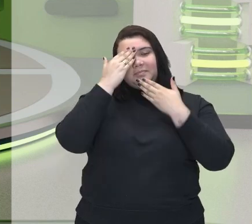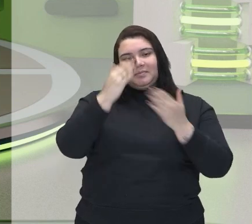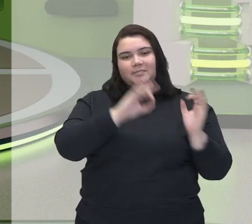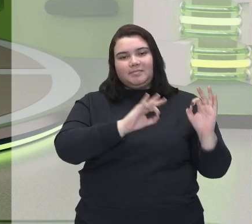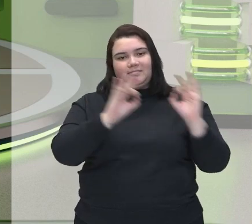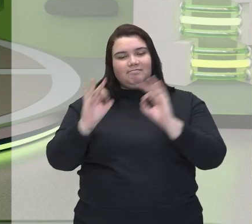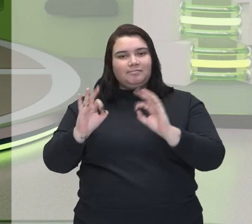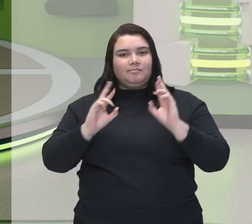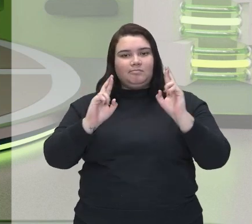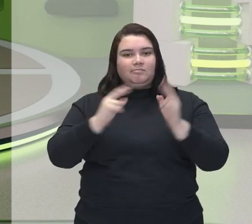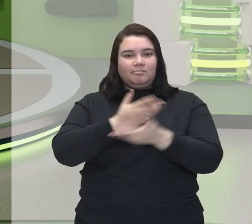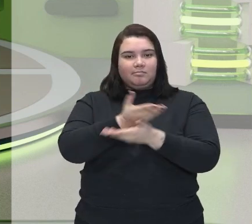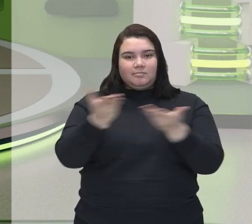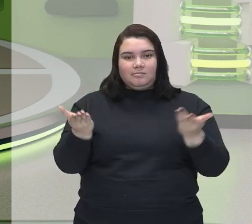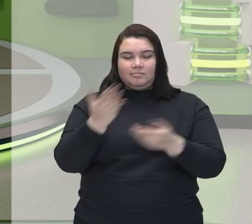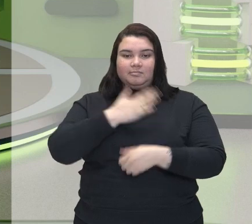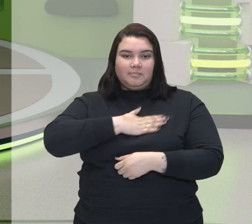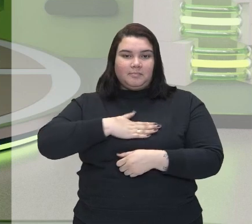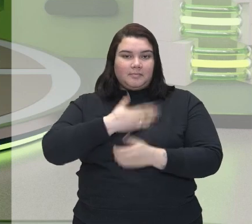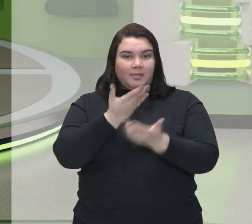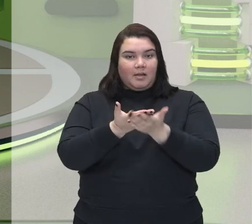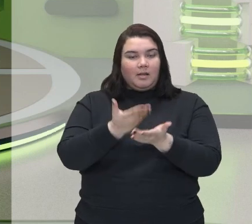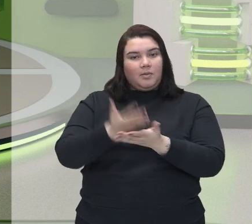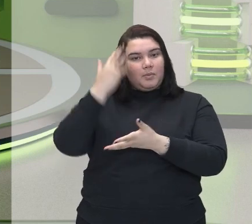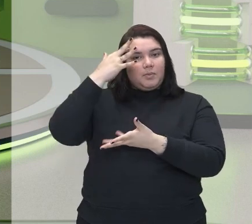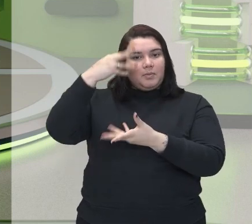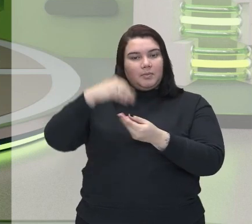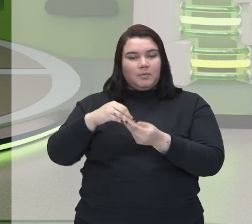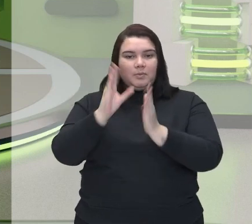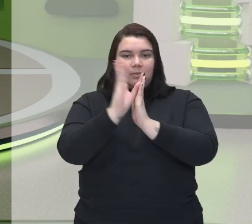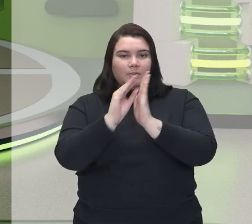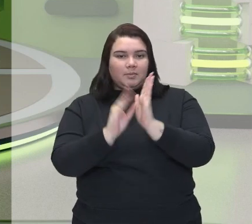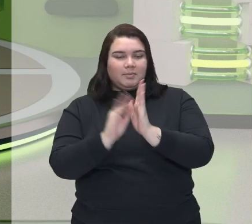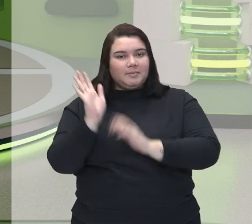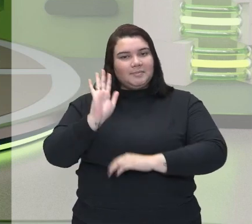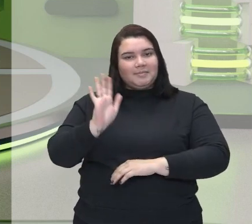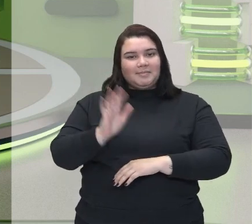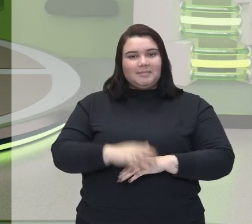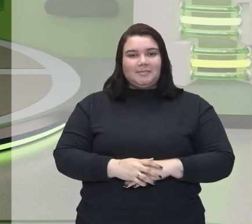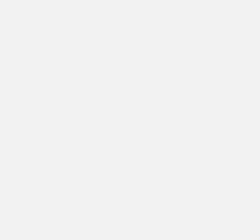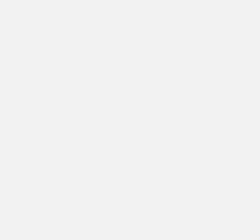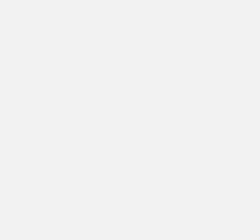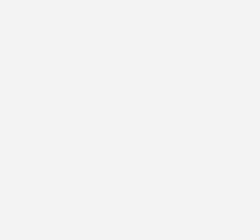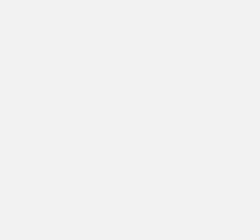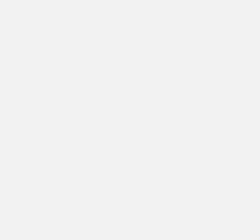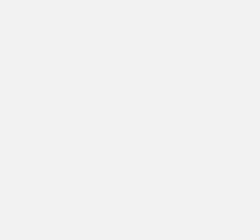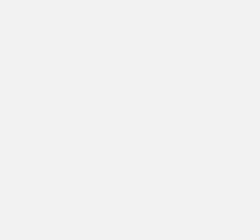atenção, espero que vocês tenham compreendido esse conteúdo e até a próxima aula.